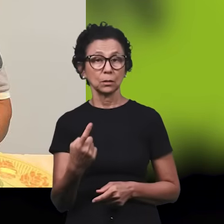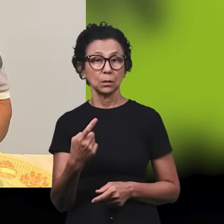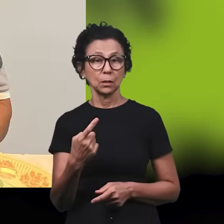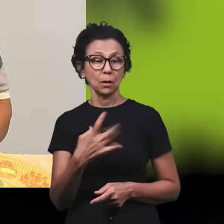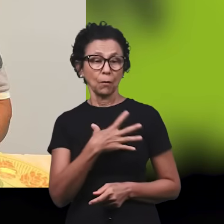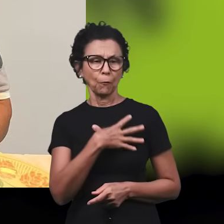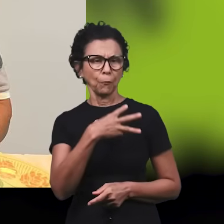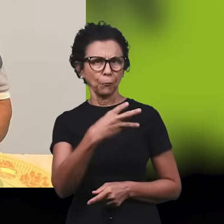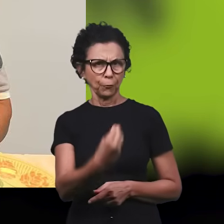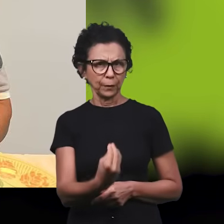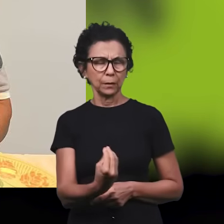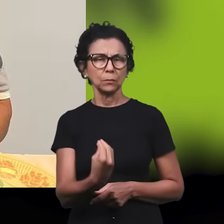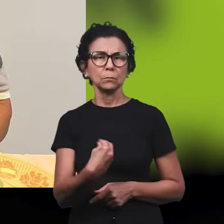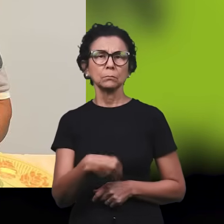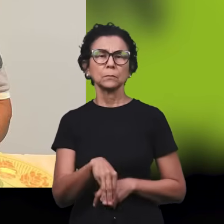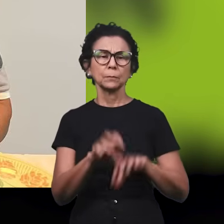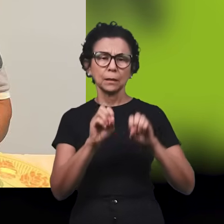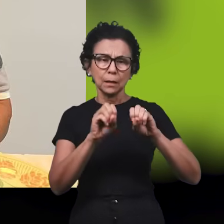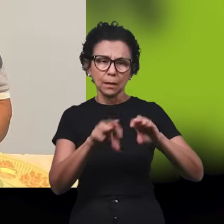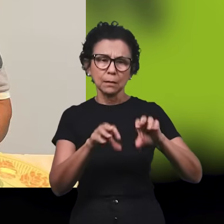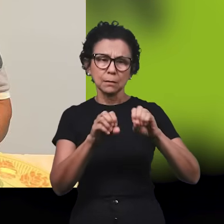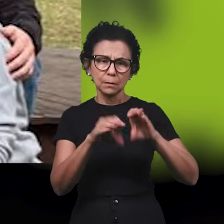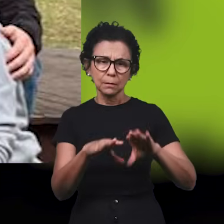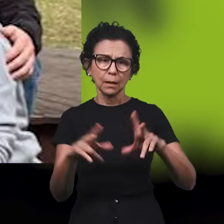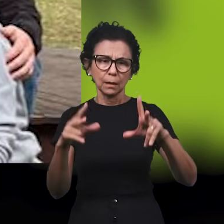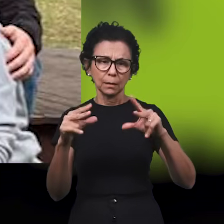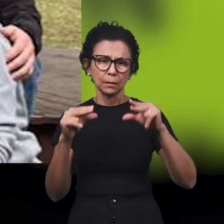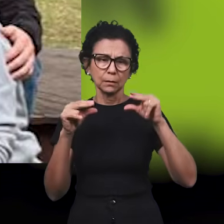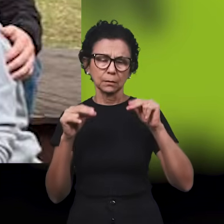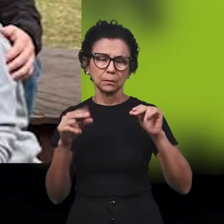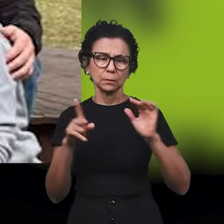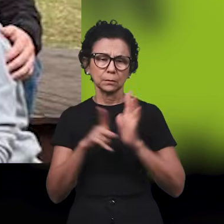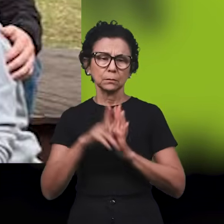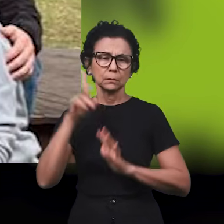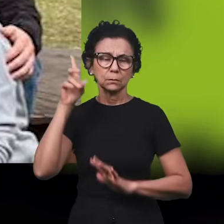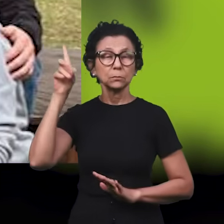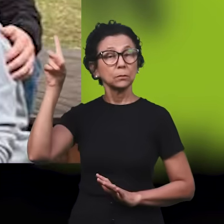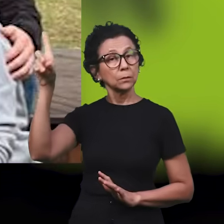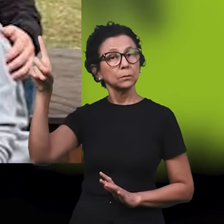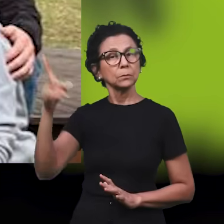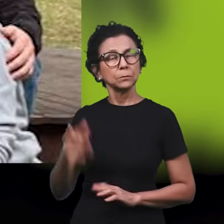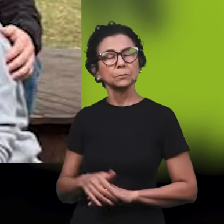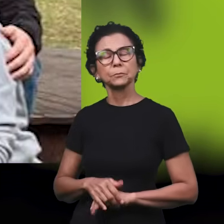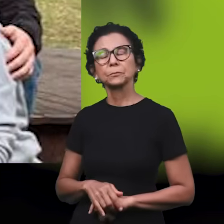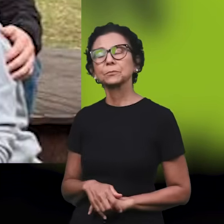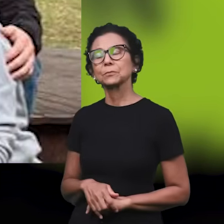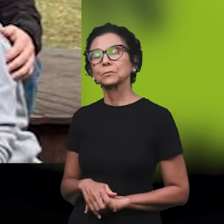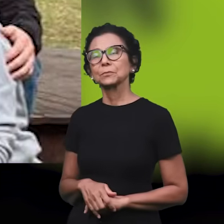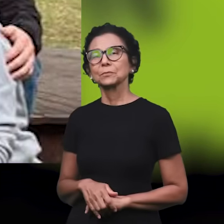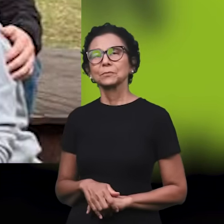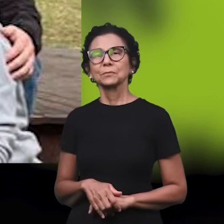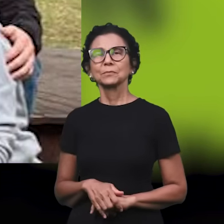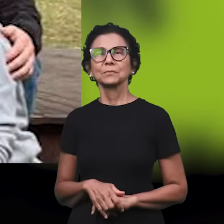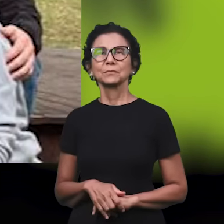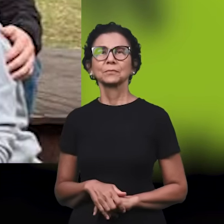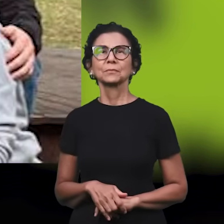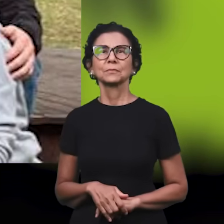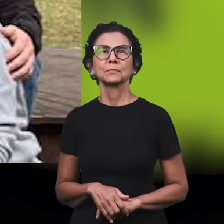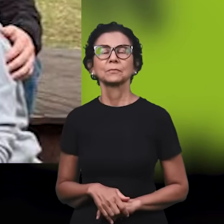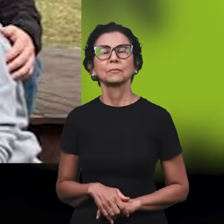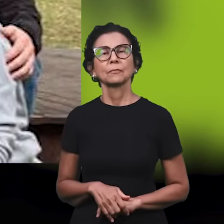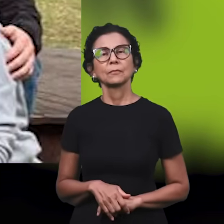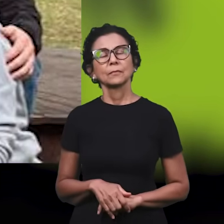né? De uma obra de Deus, né? Que realizou nas nossas vidas.